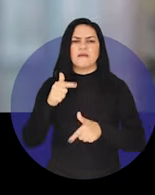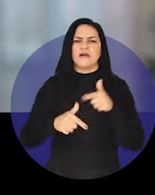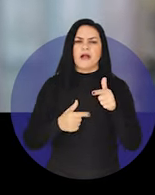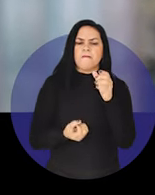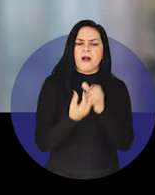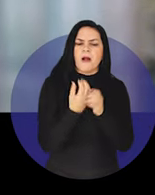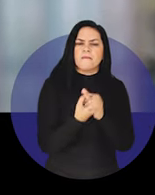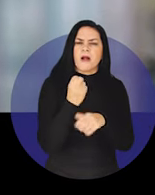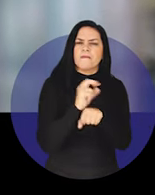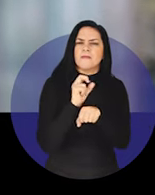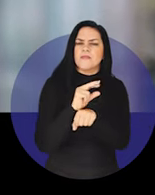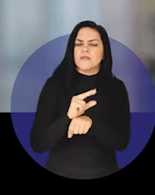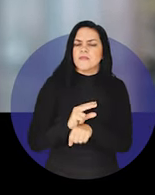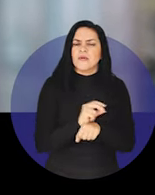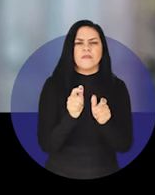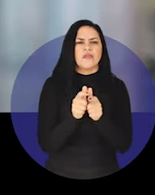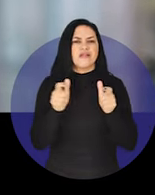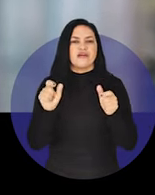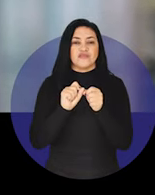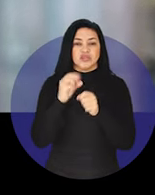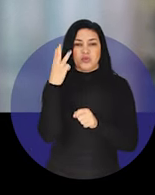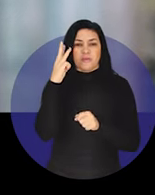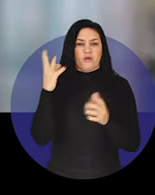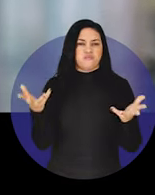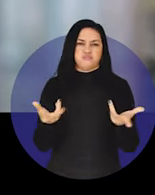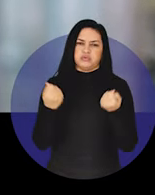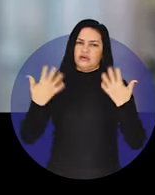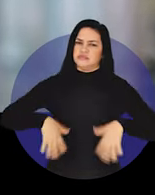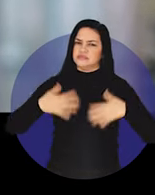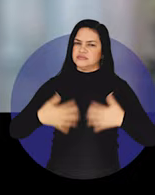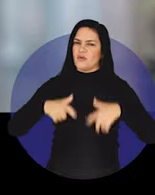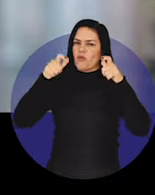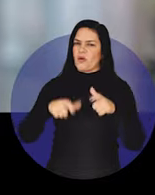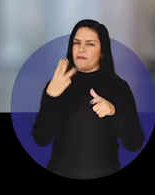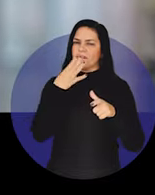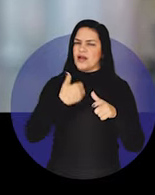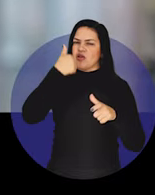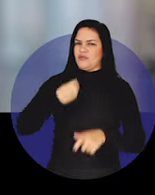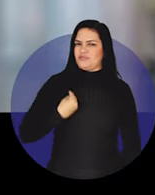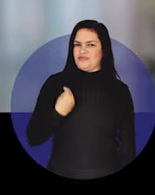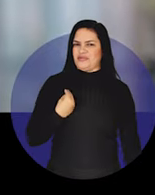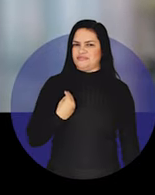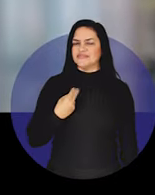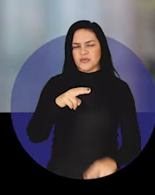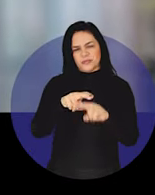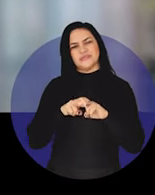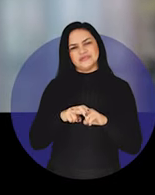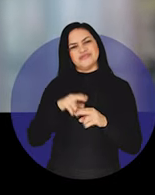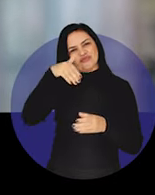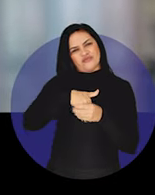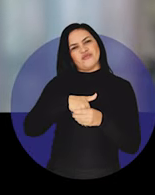mais empregos e fazer do Maranhão, este estado extraordinário, um lugar ainda melhor para se viver. Por